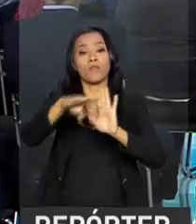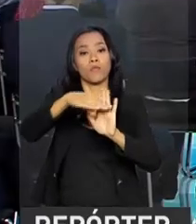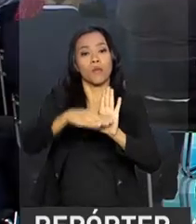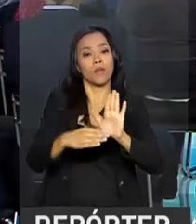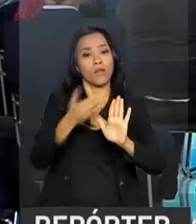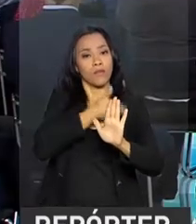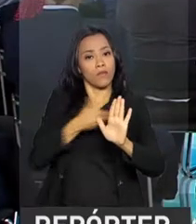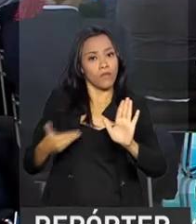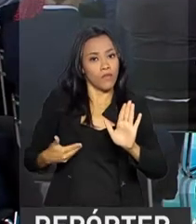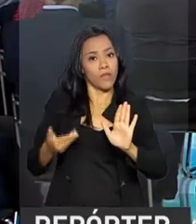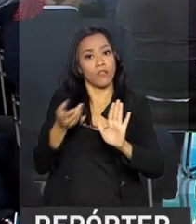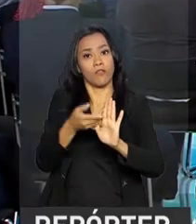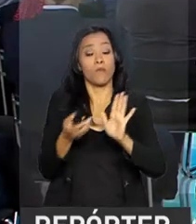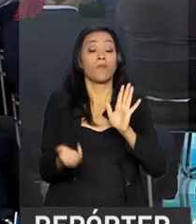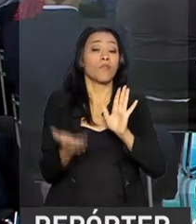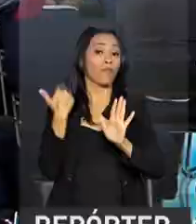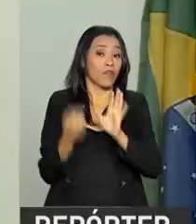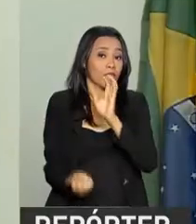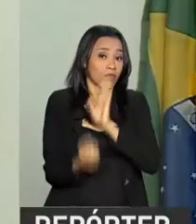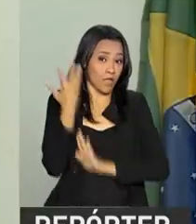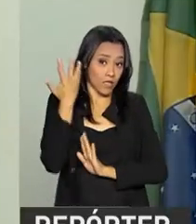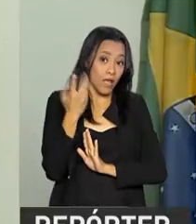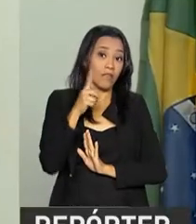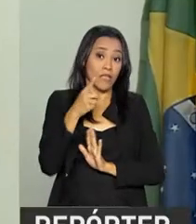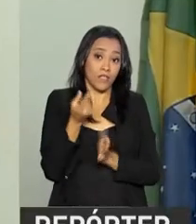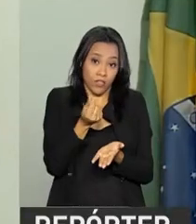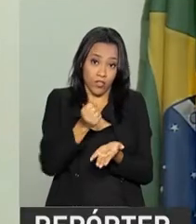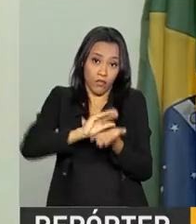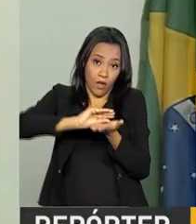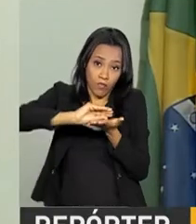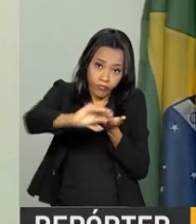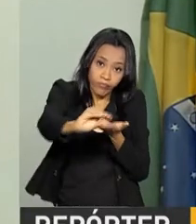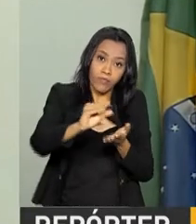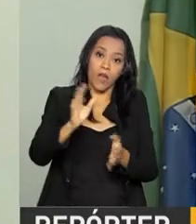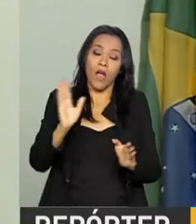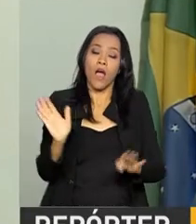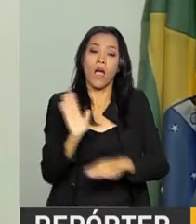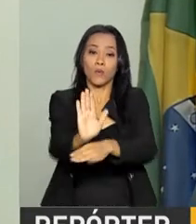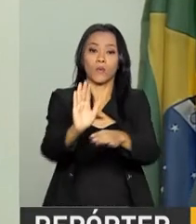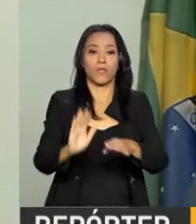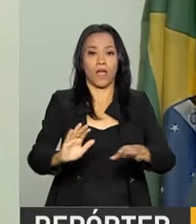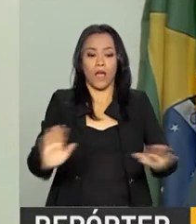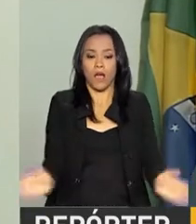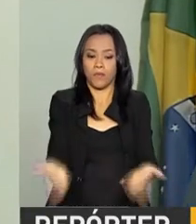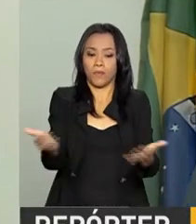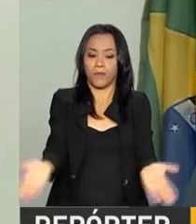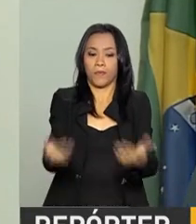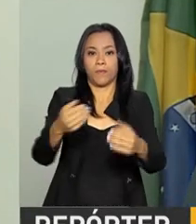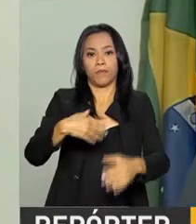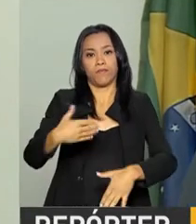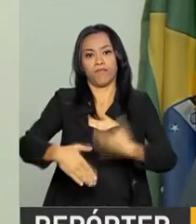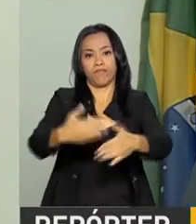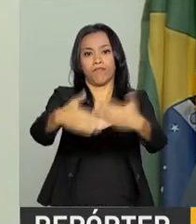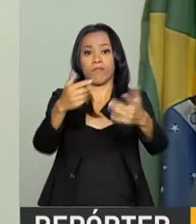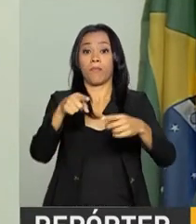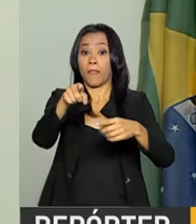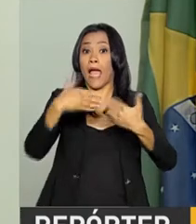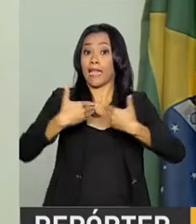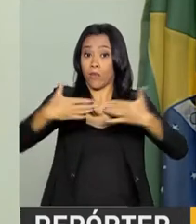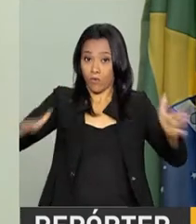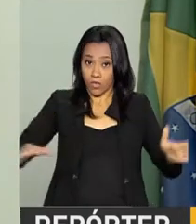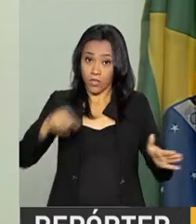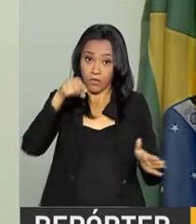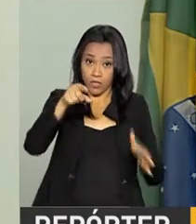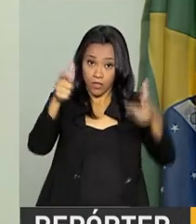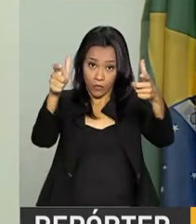conclusão de obras paradas em todo o país. Será um grande legado desse governo. A inauguração está prevista para o ano que vem.